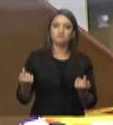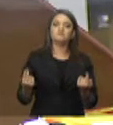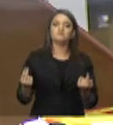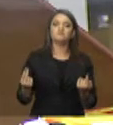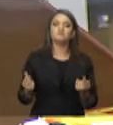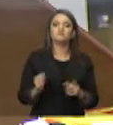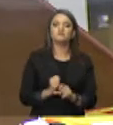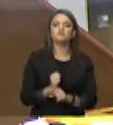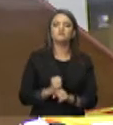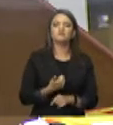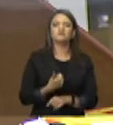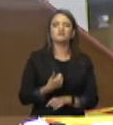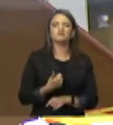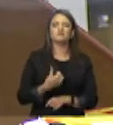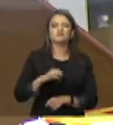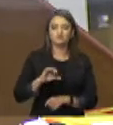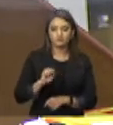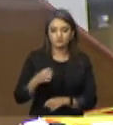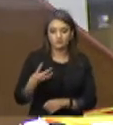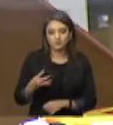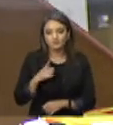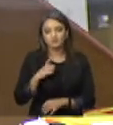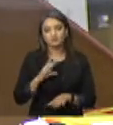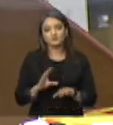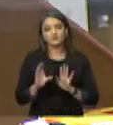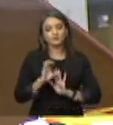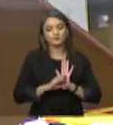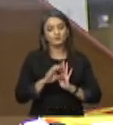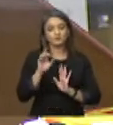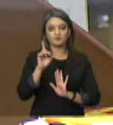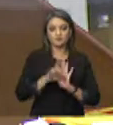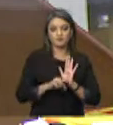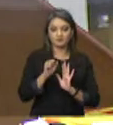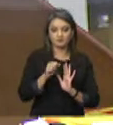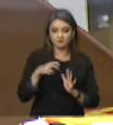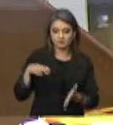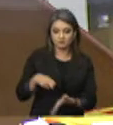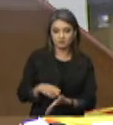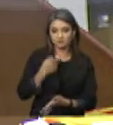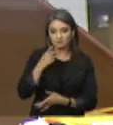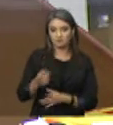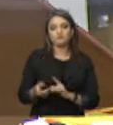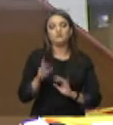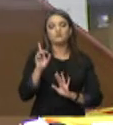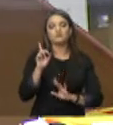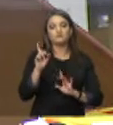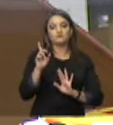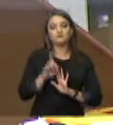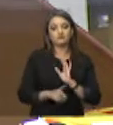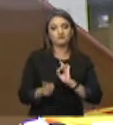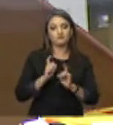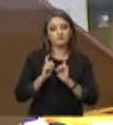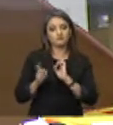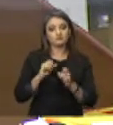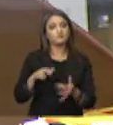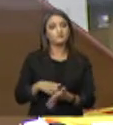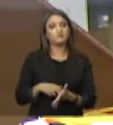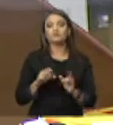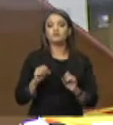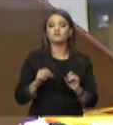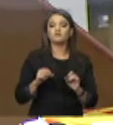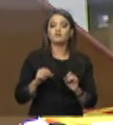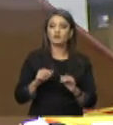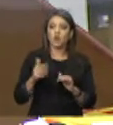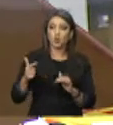184 por é de um conceito amplo de Direito Penal reconhecer o direito administrativo sancionador como subsistema Penal